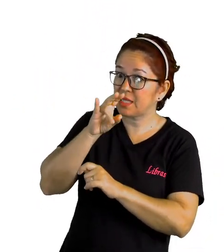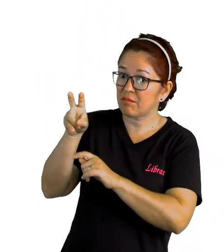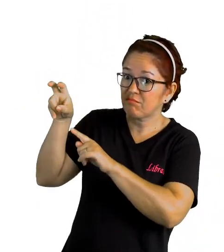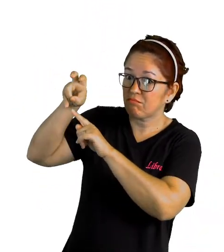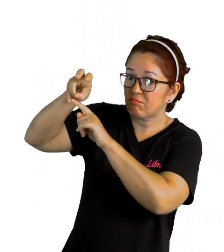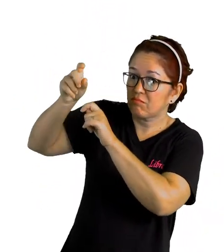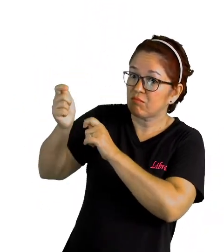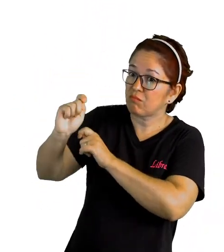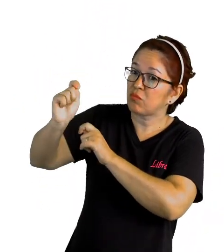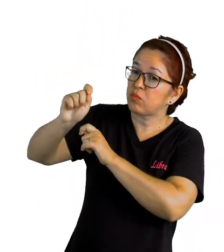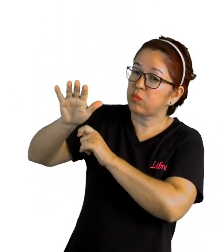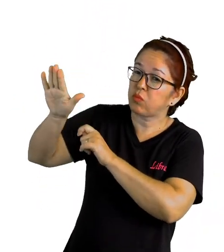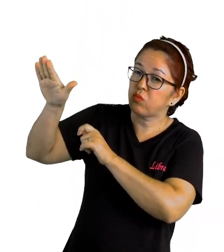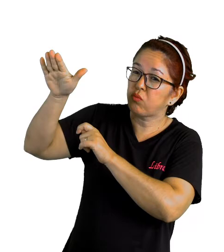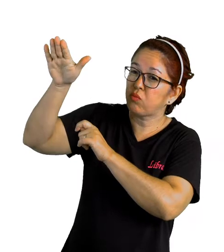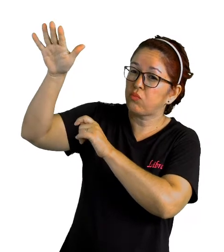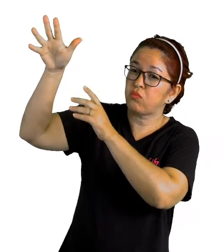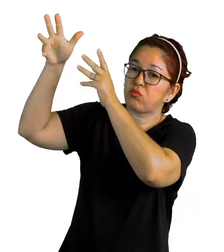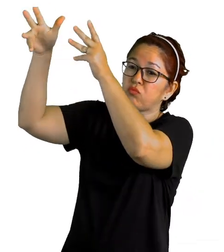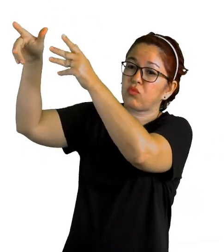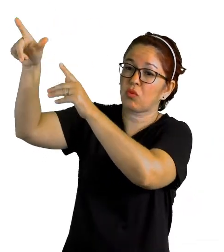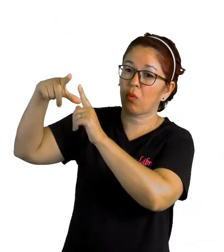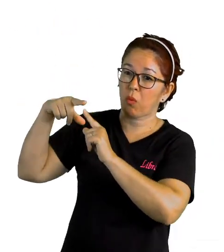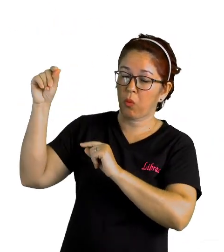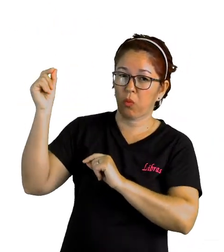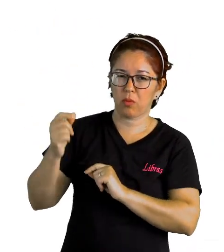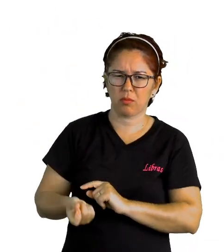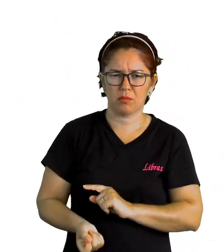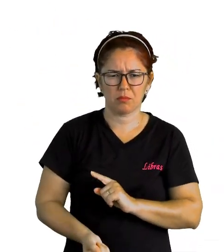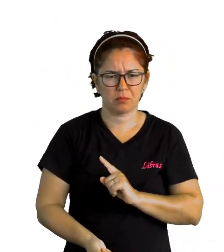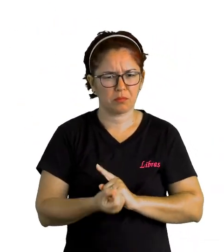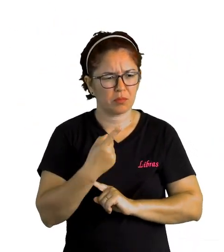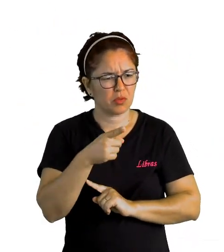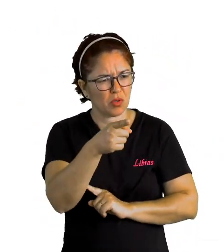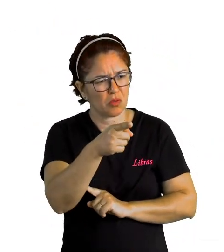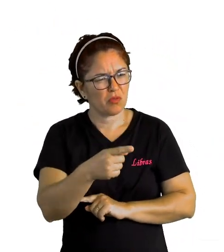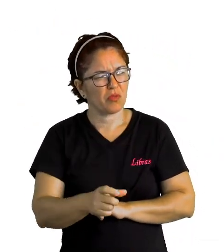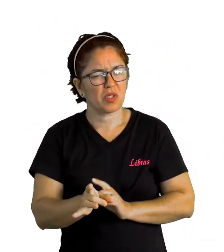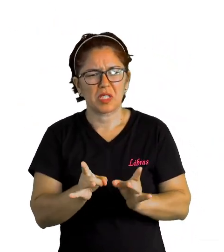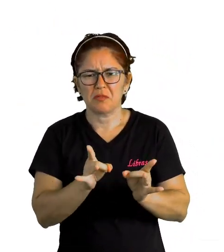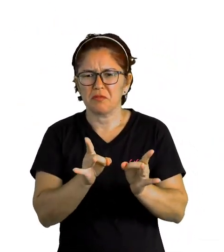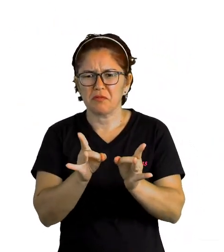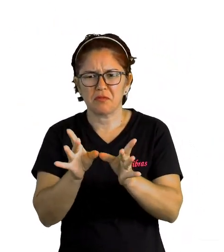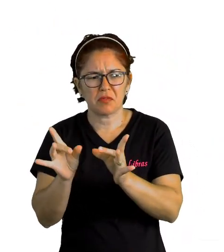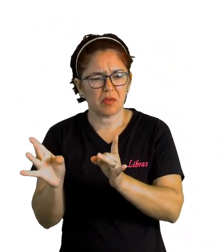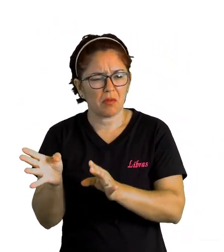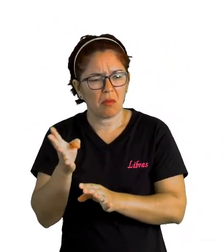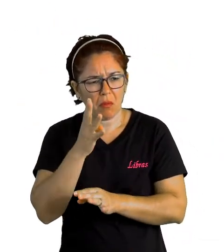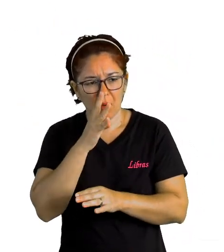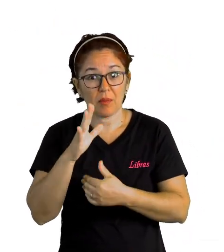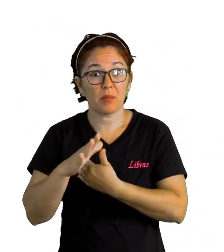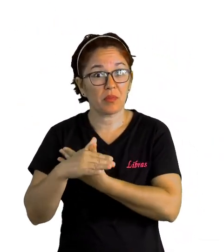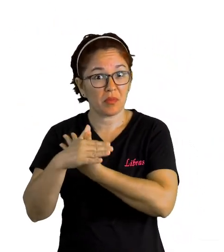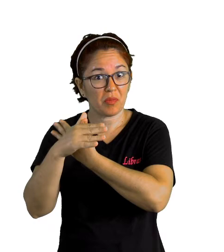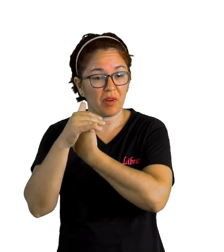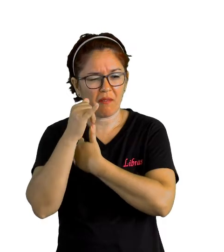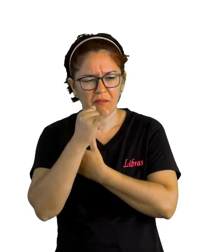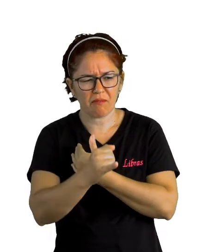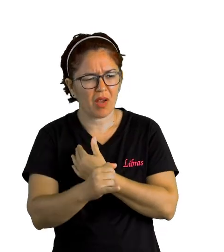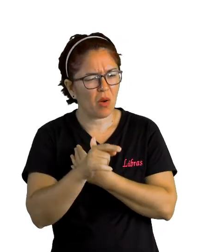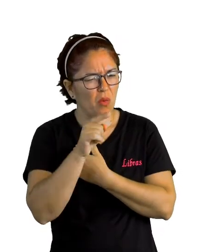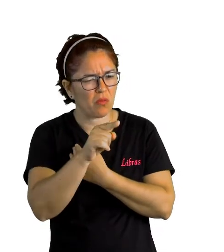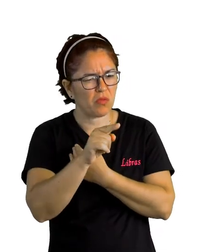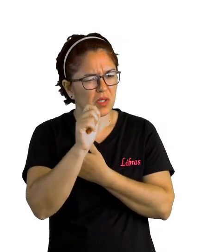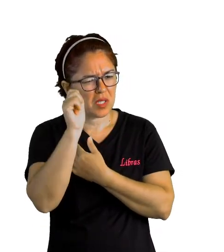Você é o melhor vendedor de todos, Júnior. Ninguém conseguiria ser tão criativo, falou a borboleta. Mas parece que